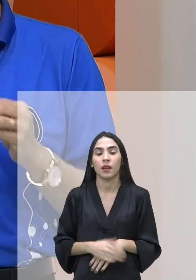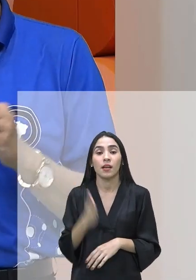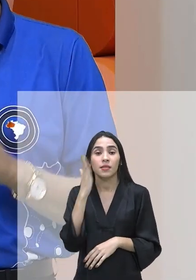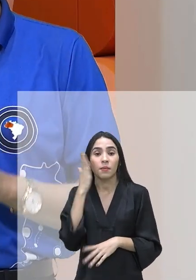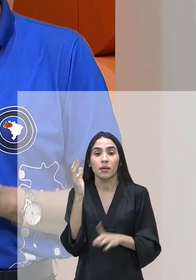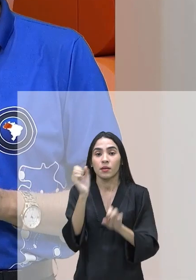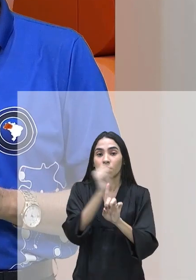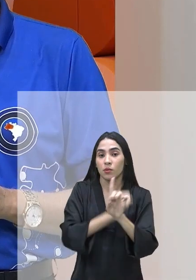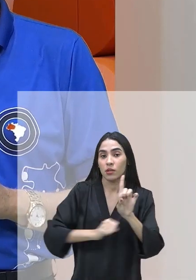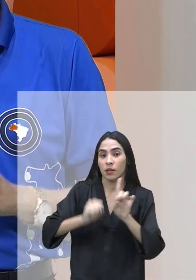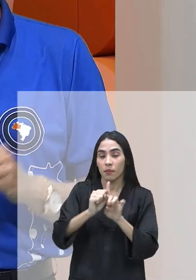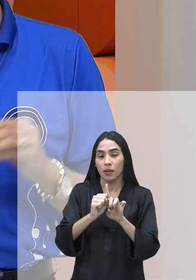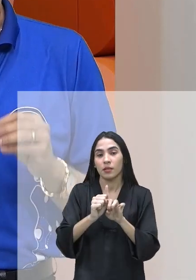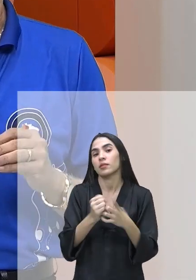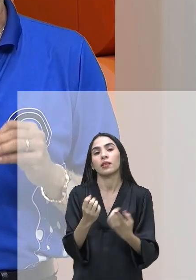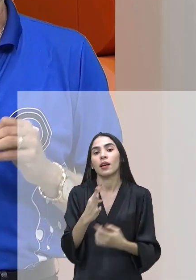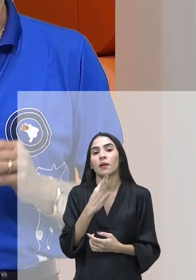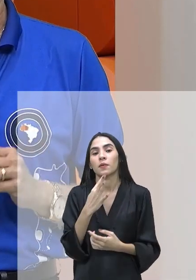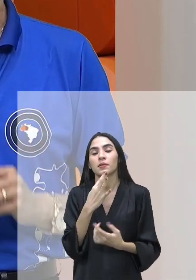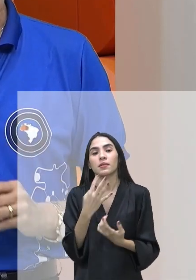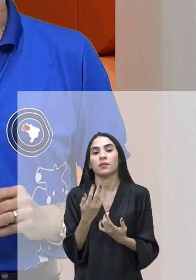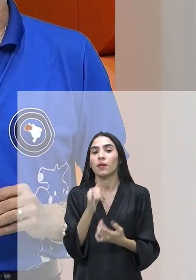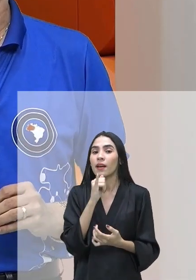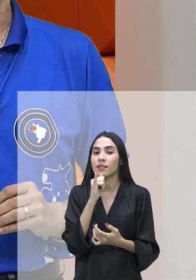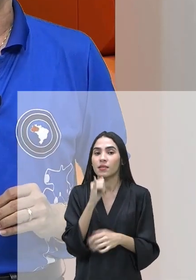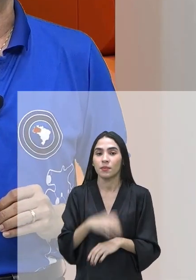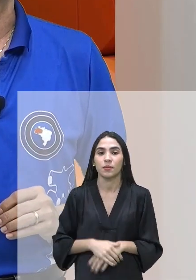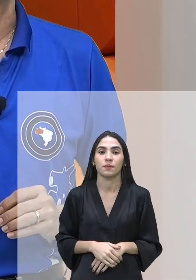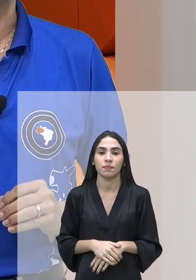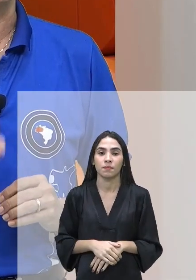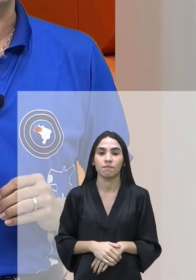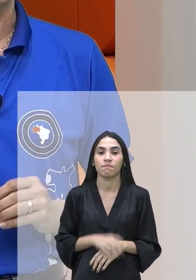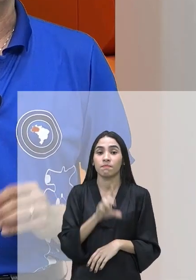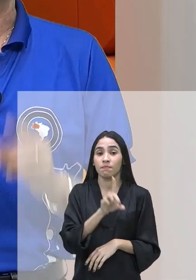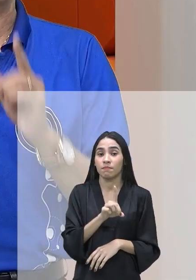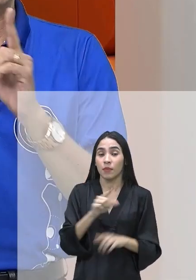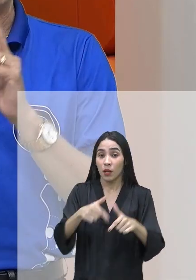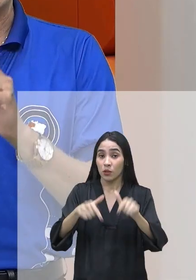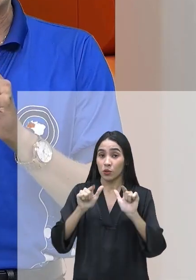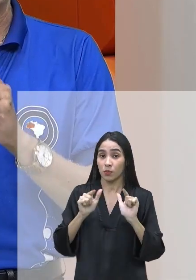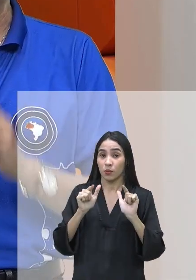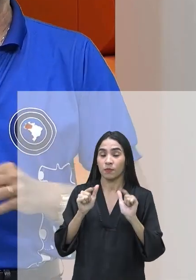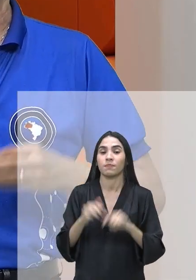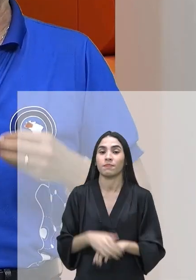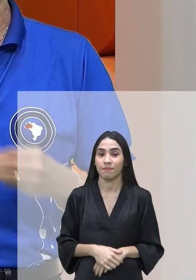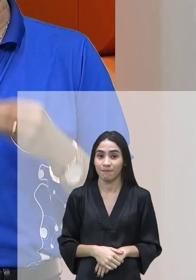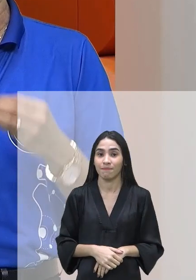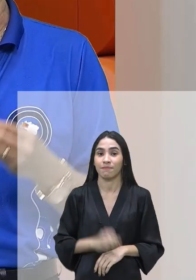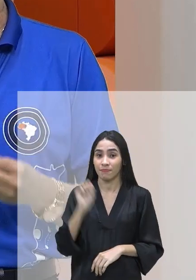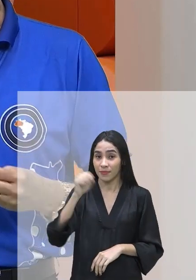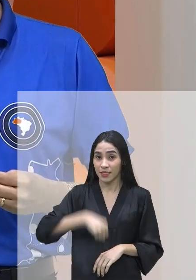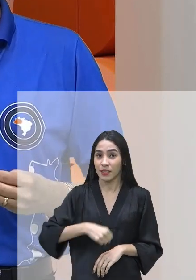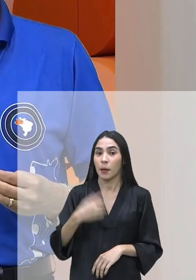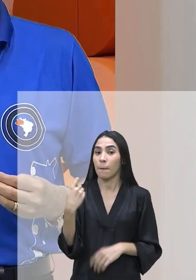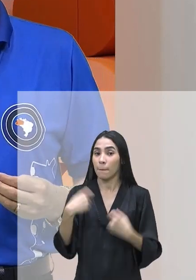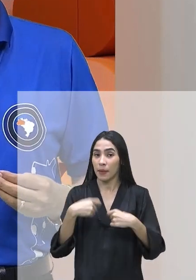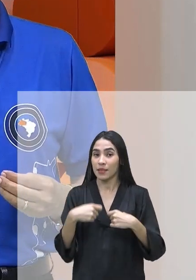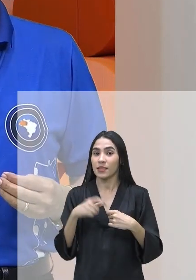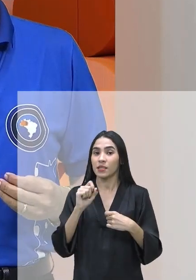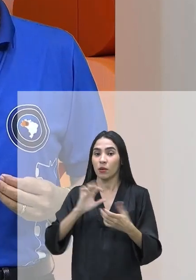socialmente reconhecido por meio de diplomas. Ainda tem isso, tem que haver